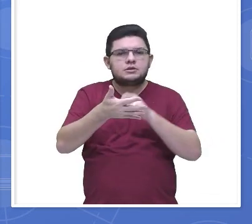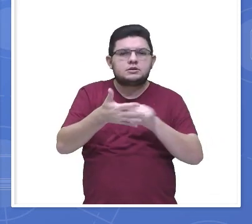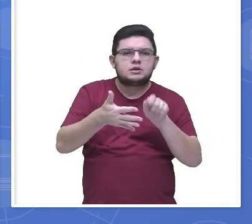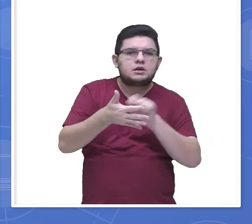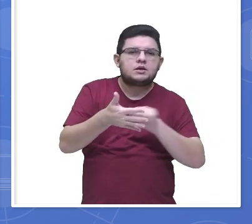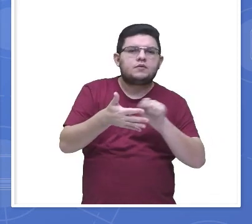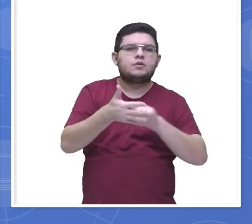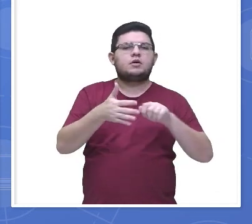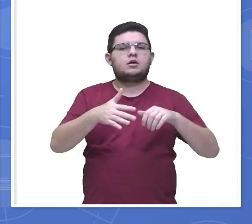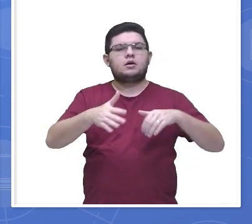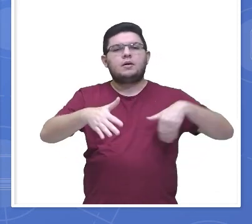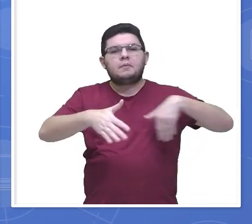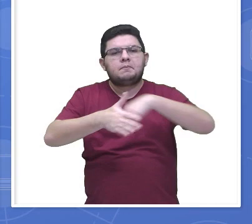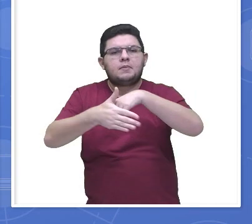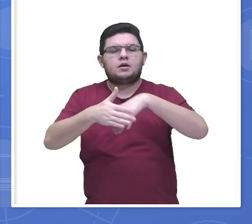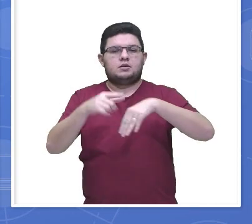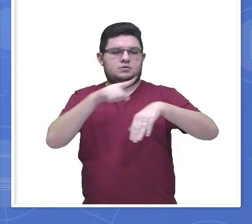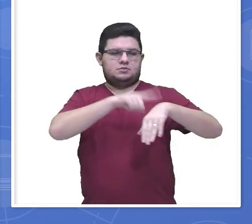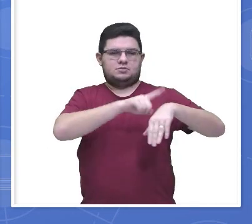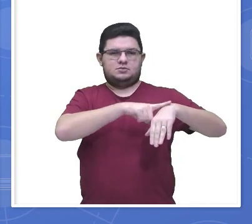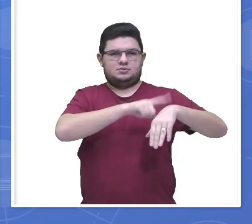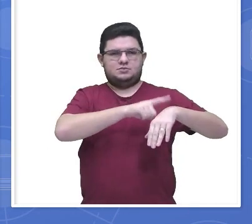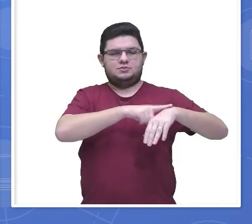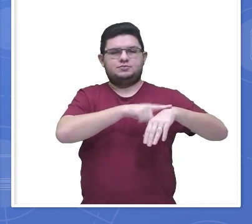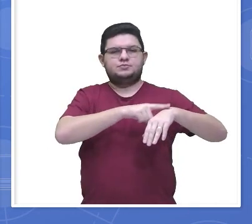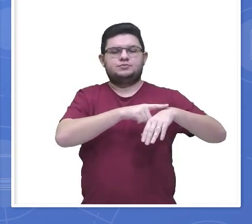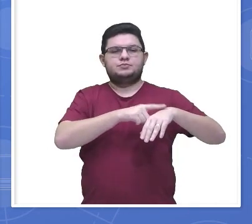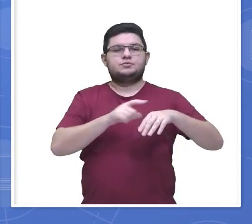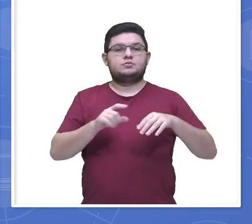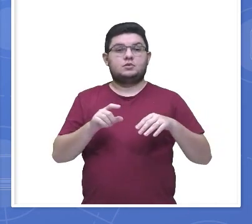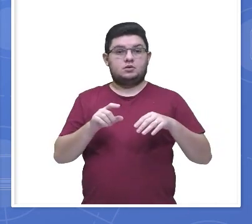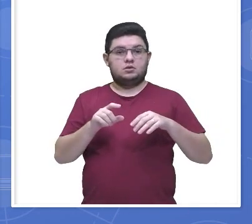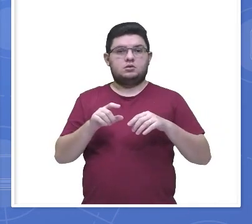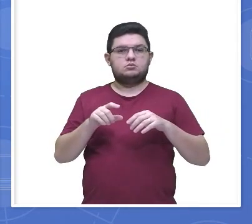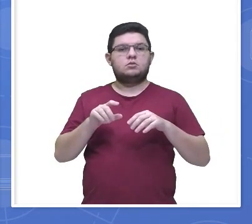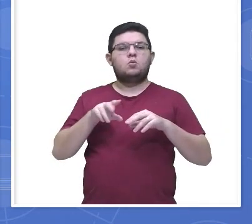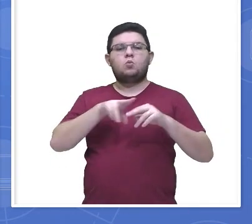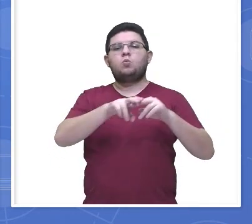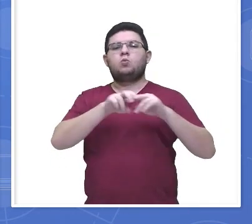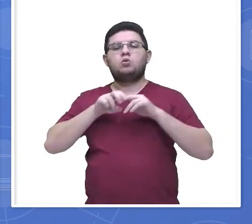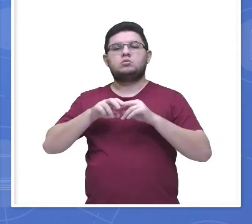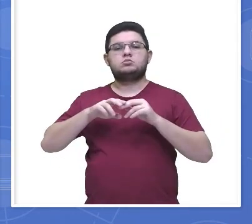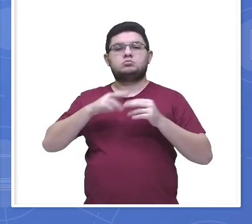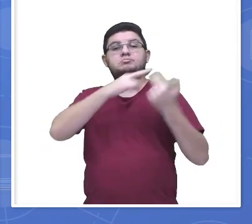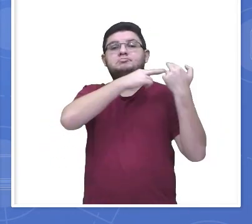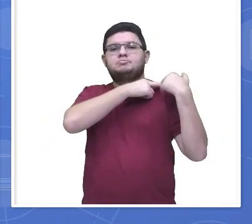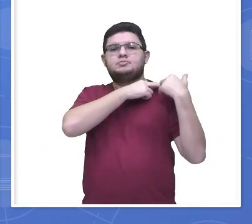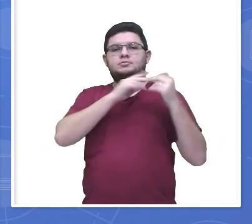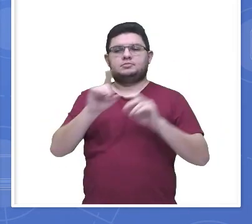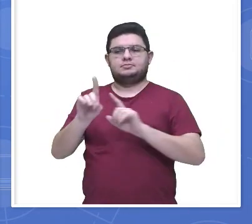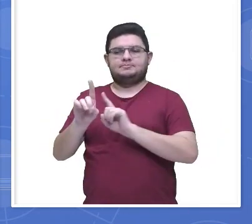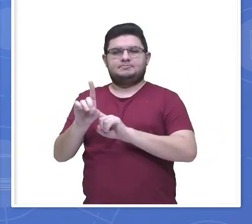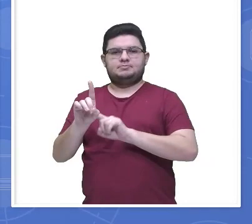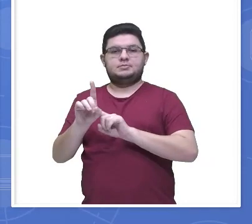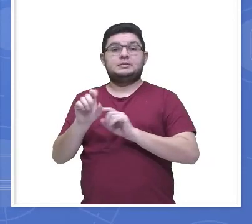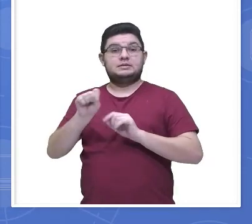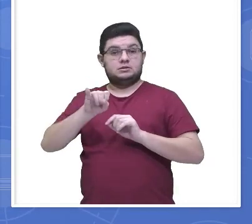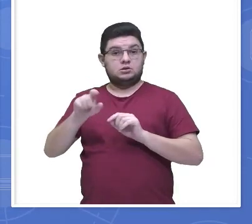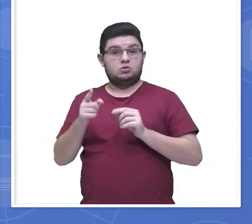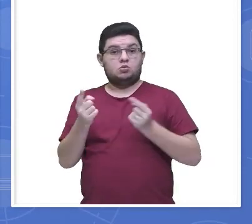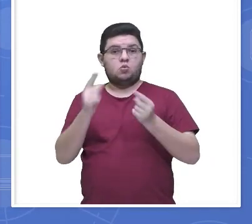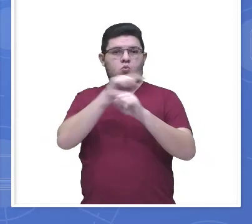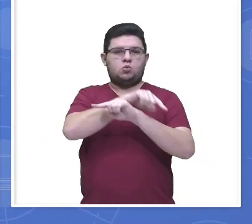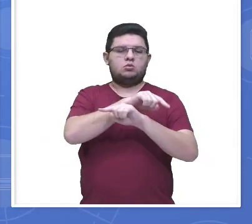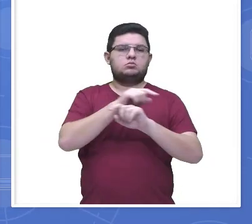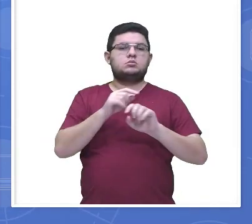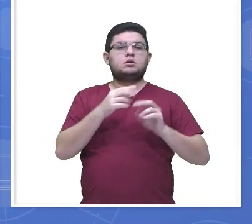movimentos do lado esquerdo, tá? Como se fosse ali cruzado, né? Essas informações ali sendo repassadas de forma cruzada, certo?